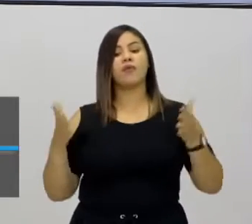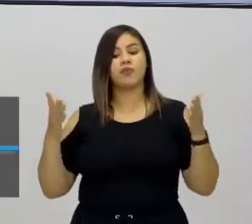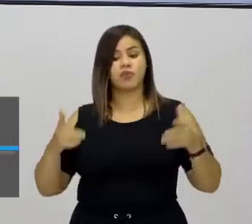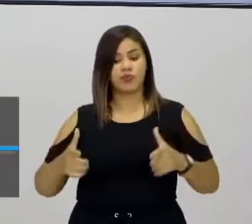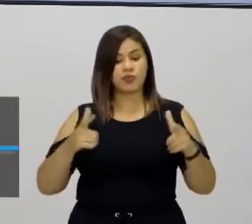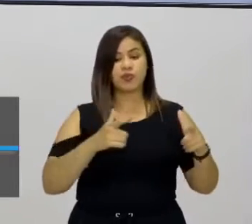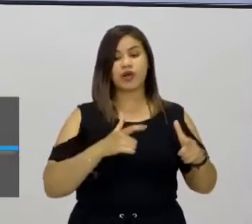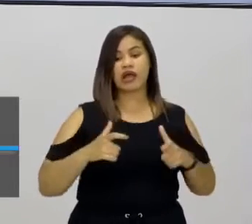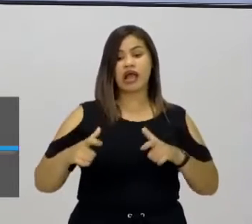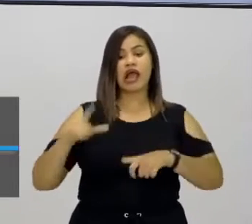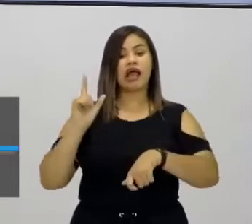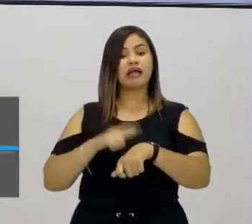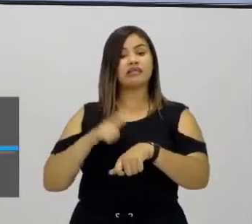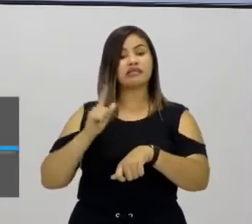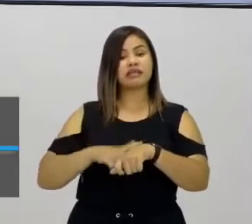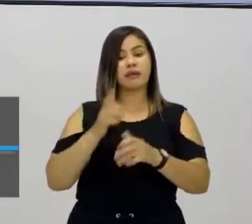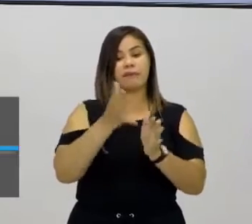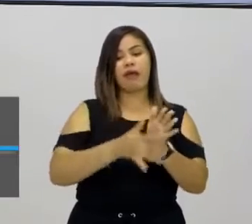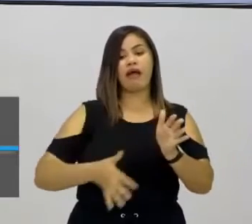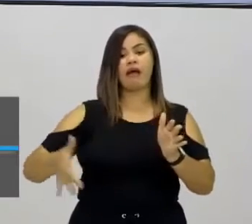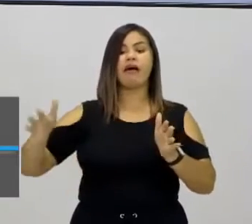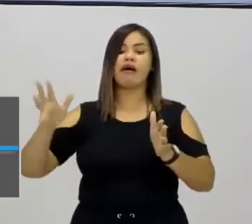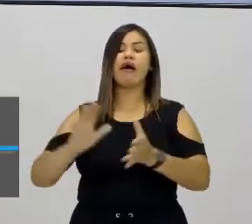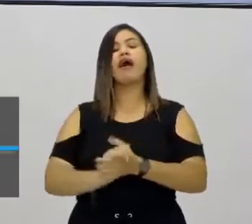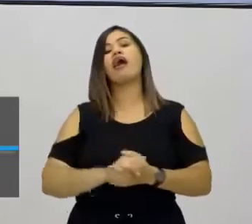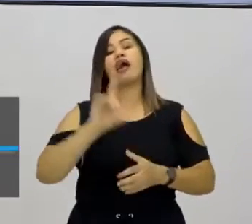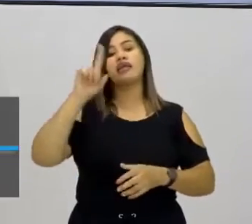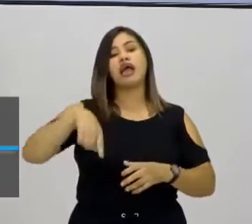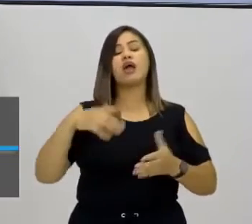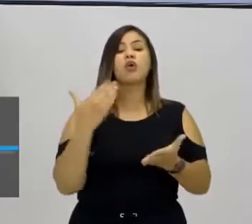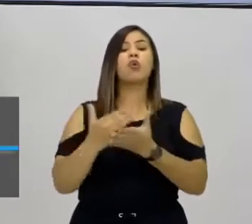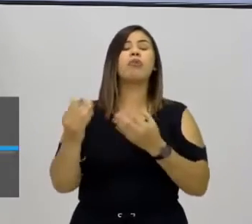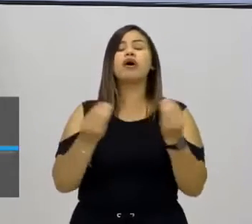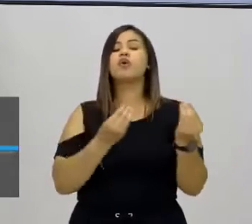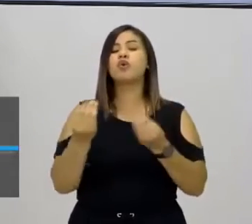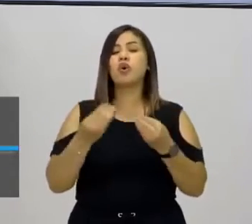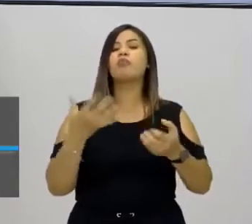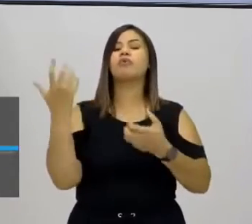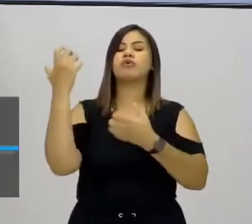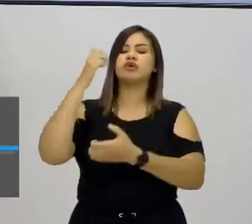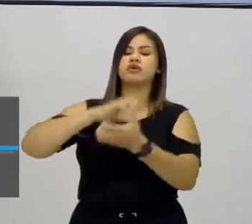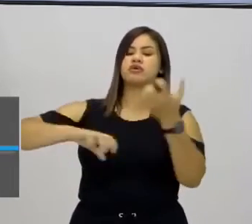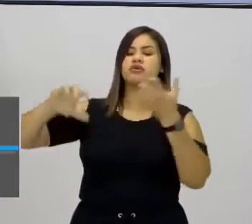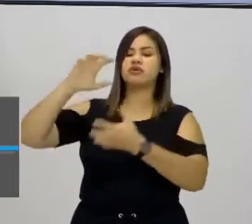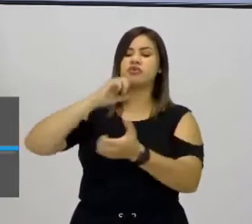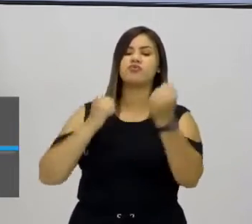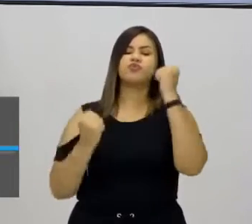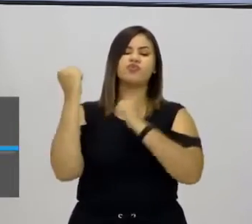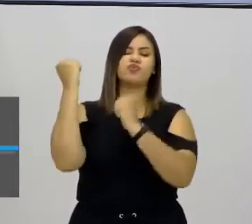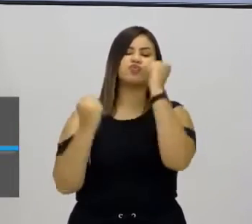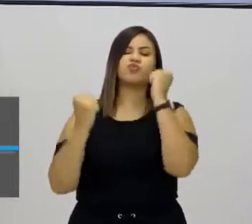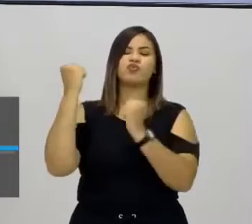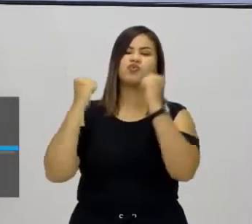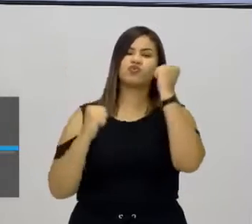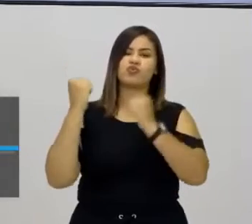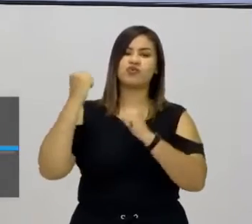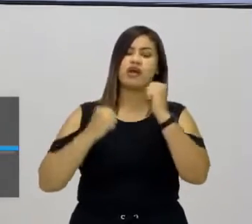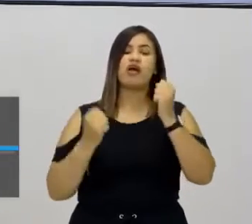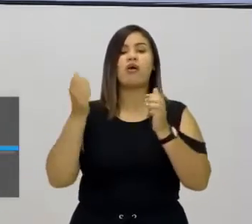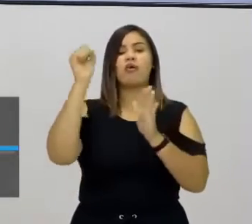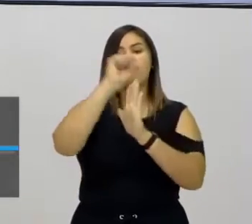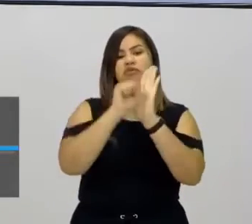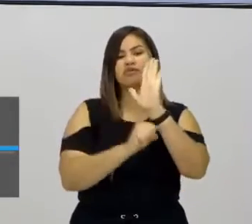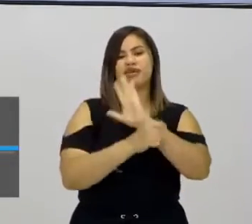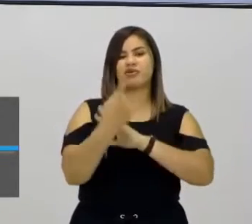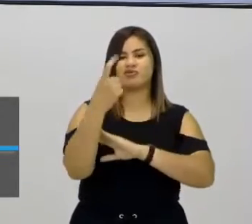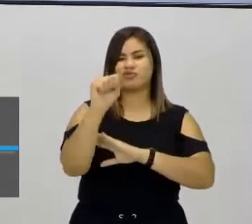E isso vai começar a surgir mesmo quando? Na industrialização, ou seja, na primeira revolução industrial, em meados do